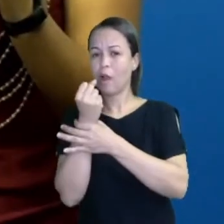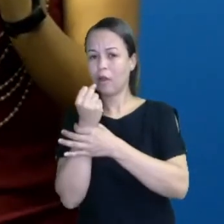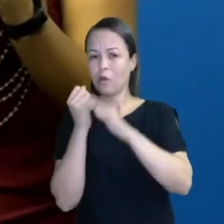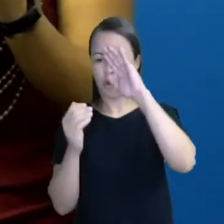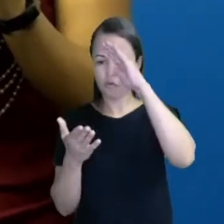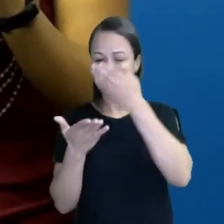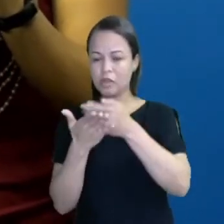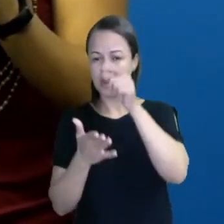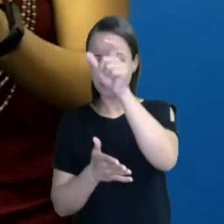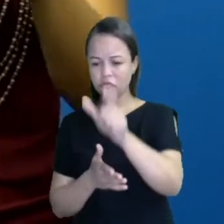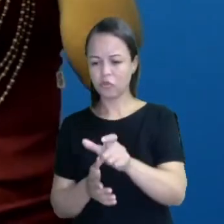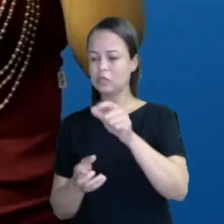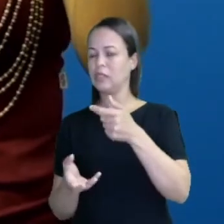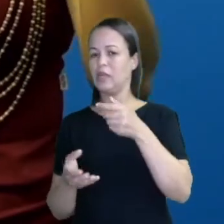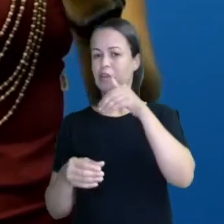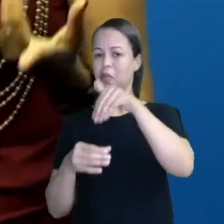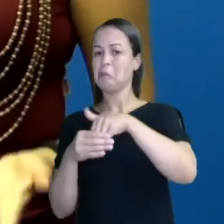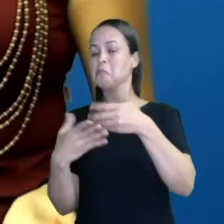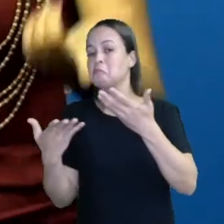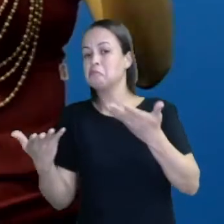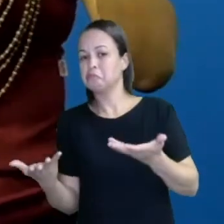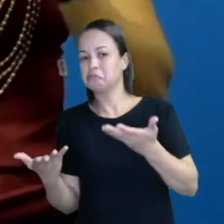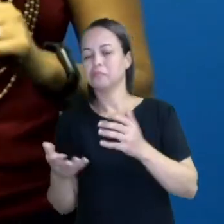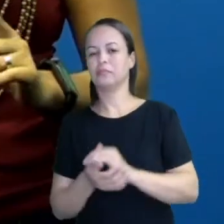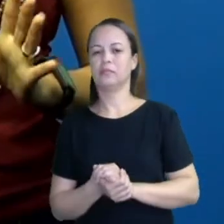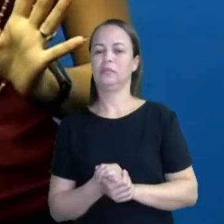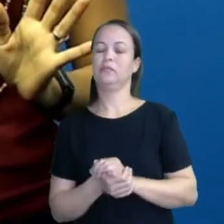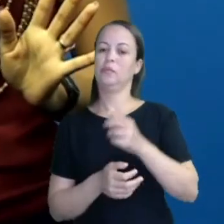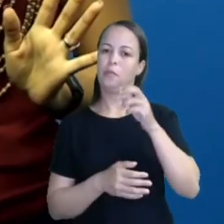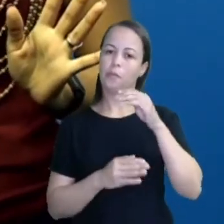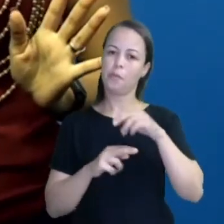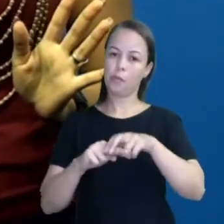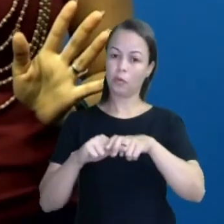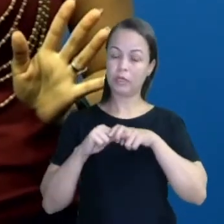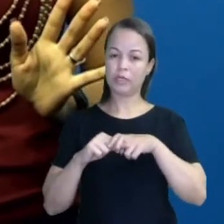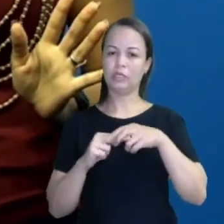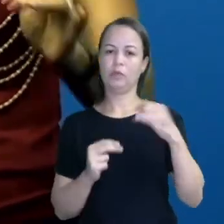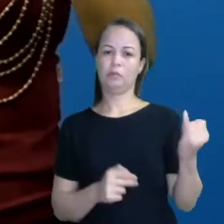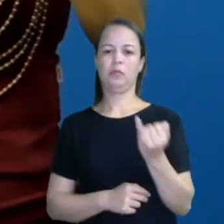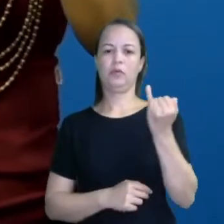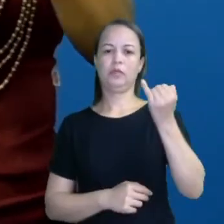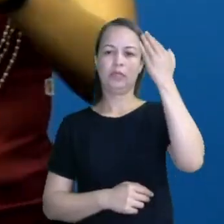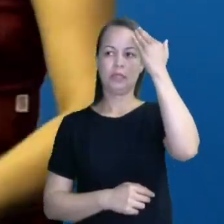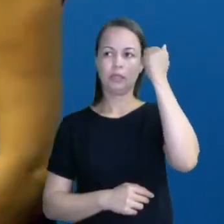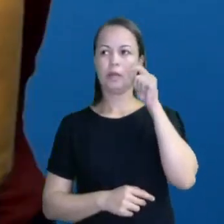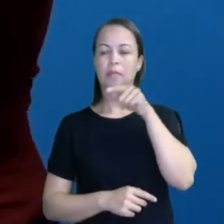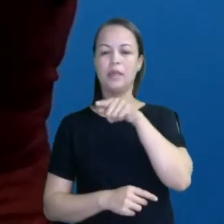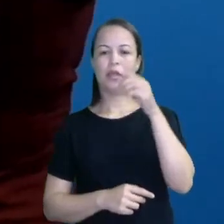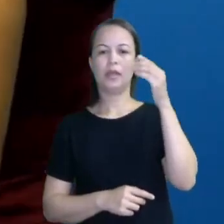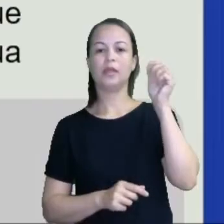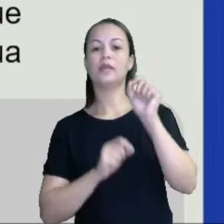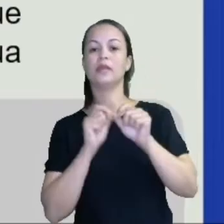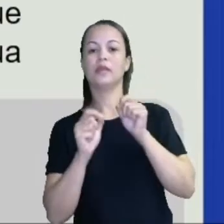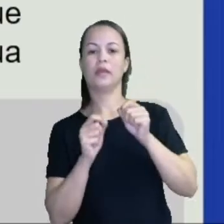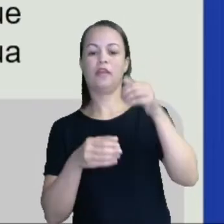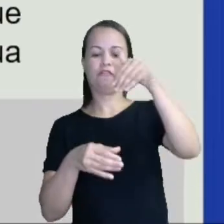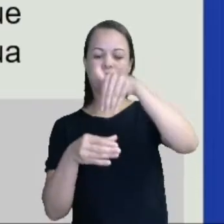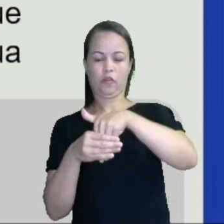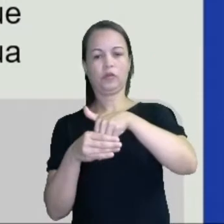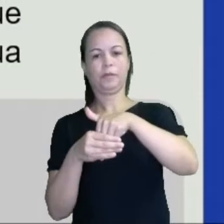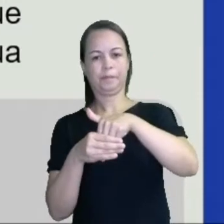direito de exigir isso também. Por isso a importância de saber em quem você está votando também. Beleza?